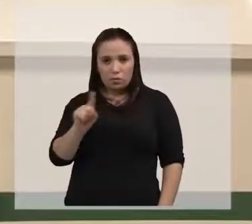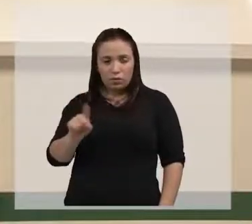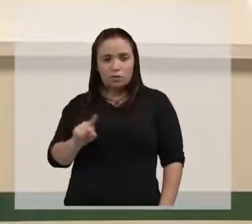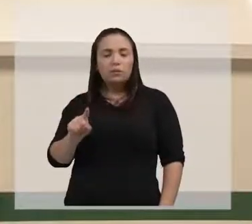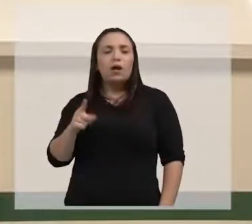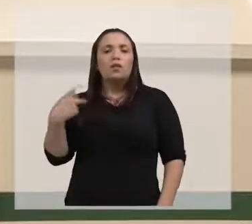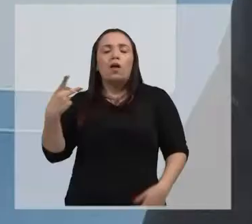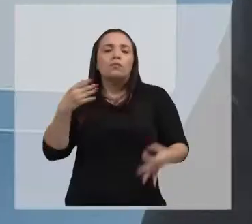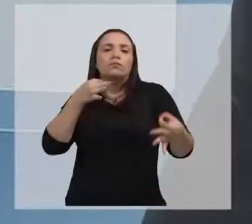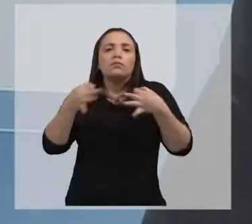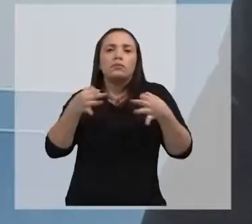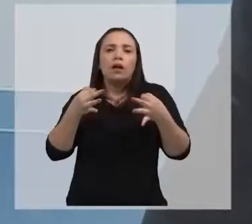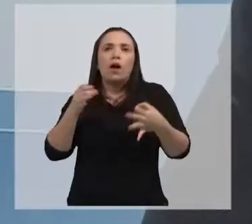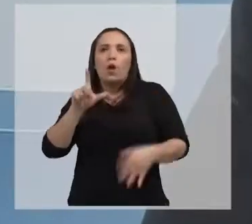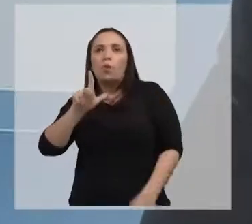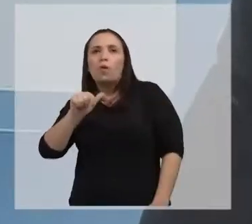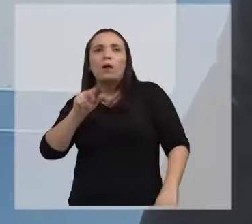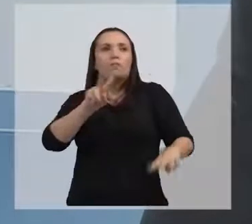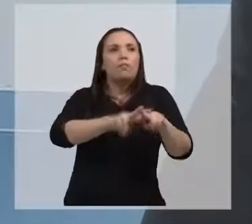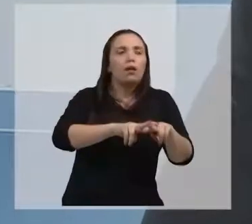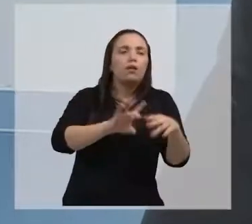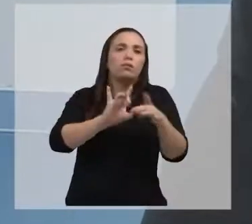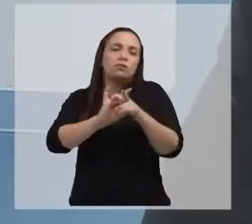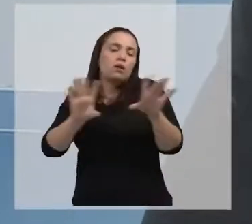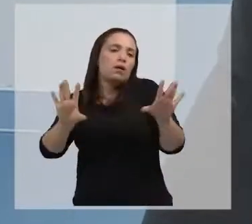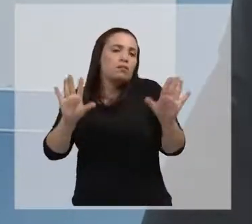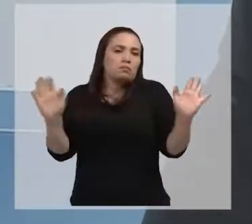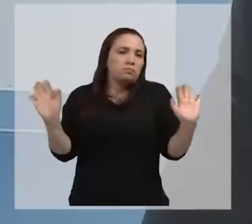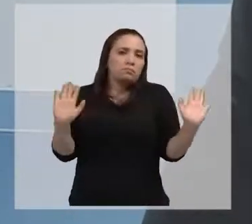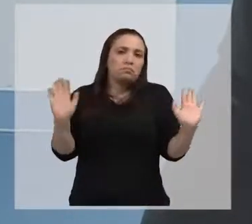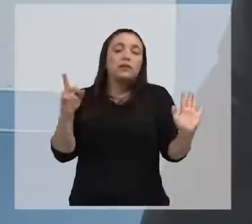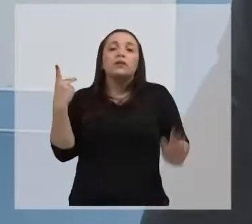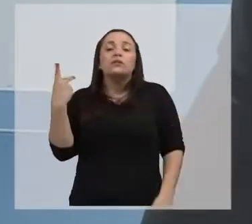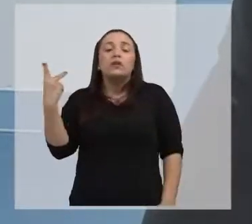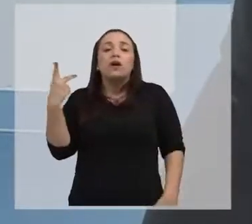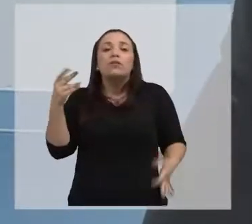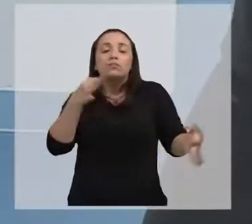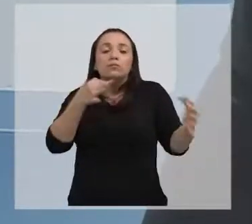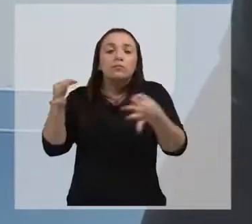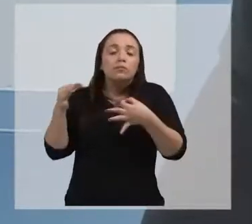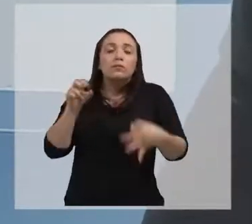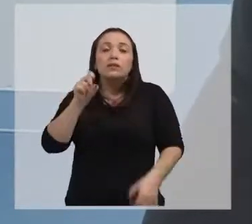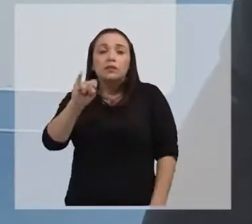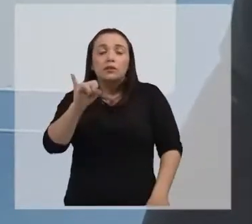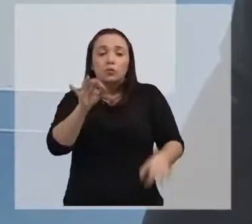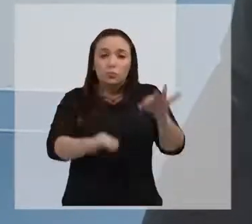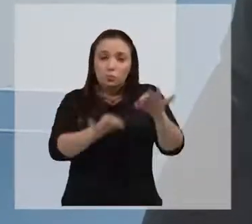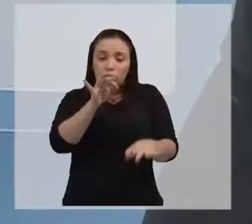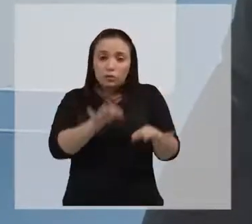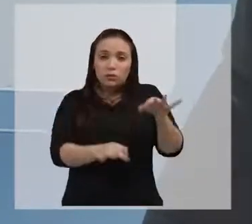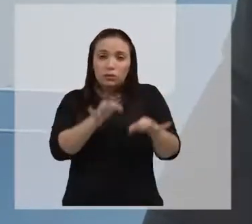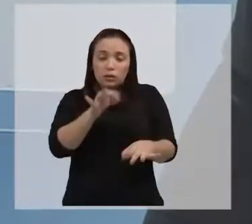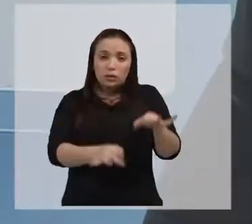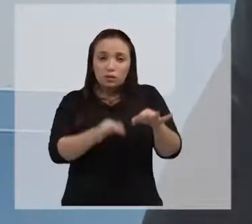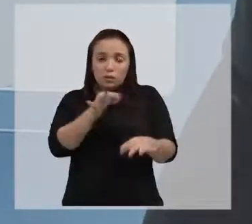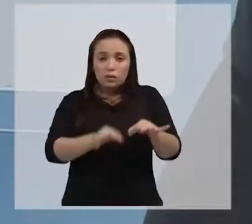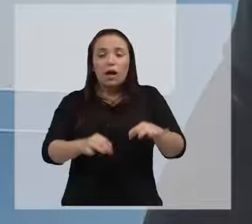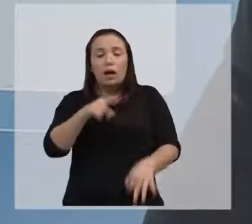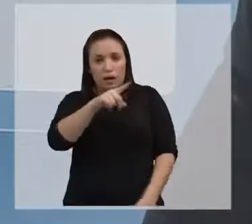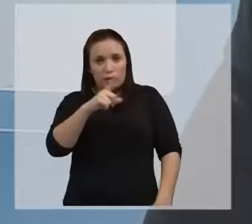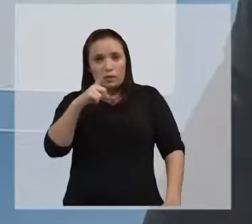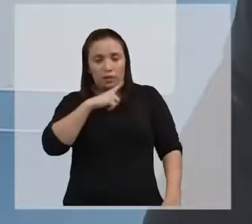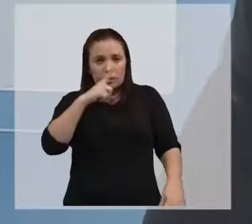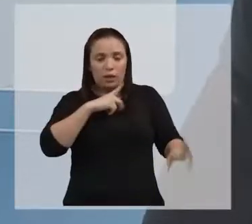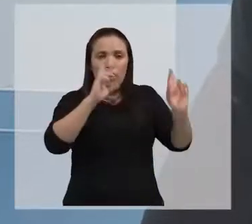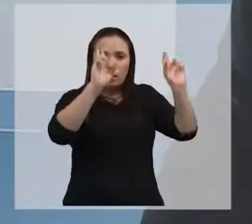não discute se o Lula é para estar preso ou solto. A gente está discutindo aqui o fato. Se a justiça brasileira é justa, ela cabe